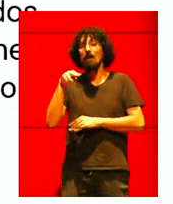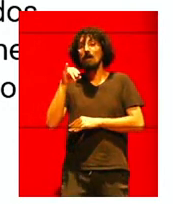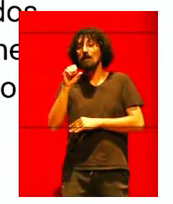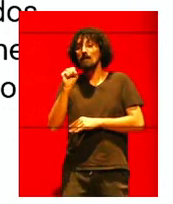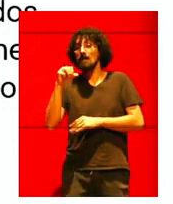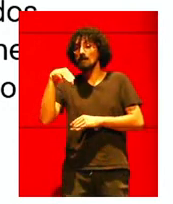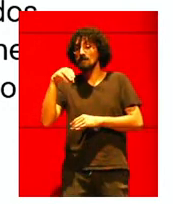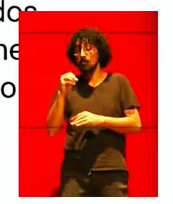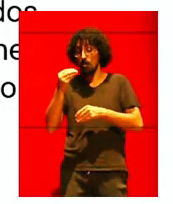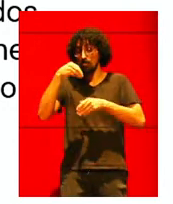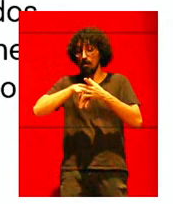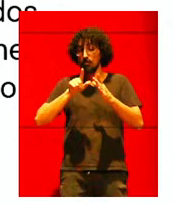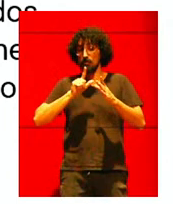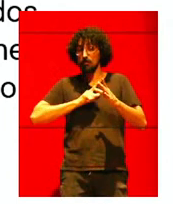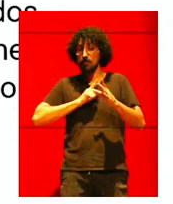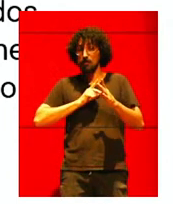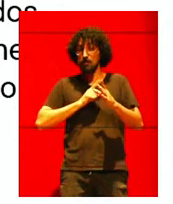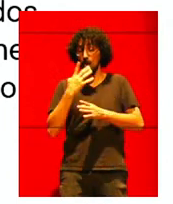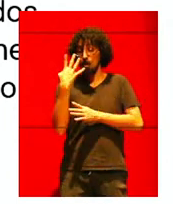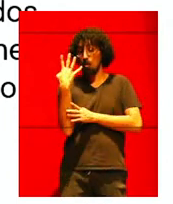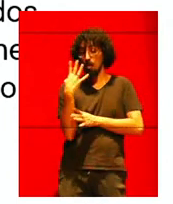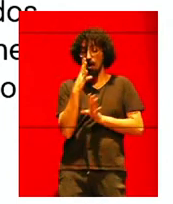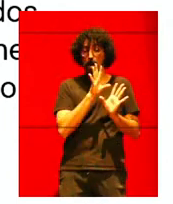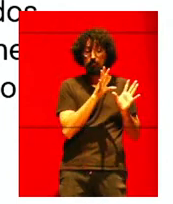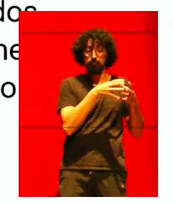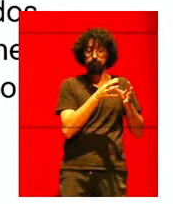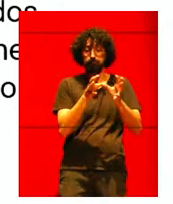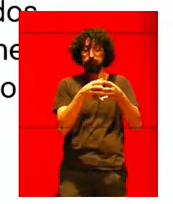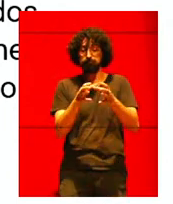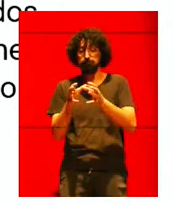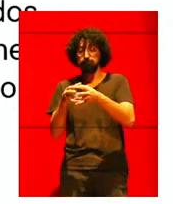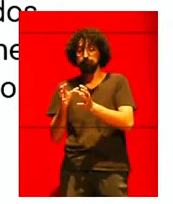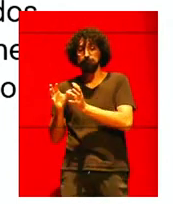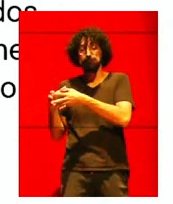Quatro. A primeira geração da destruição.